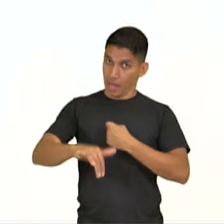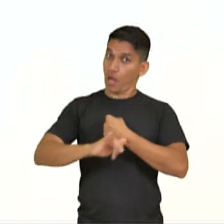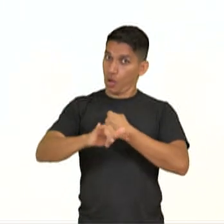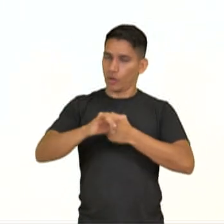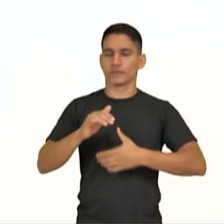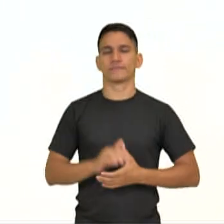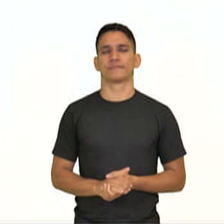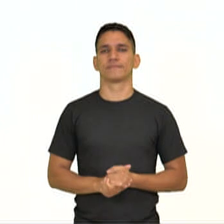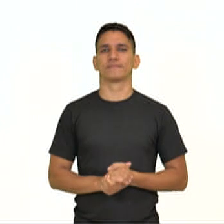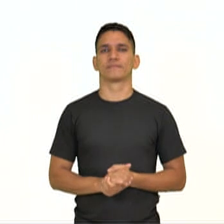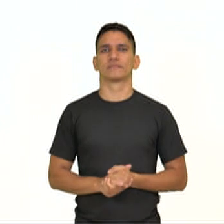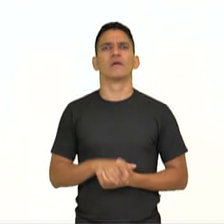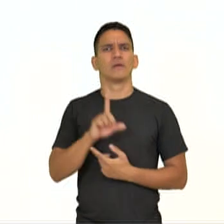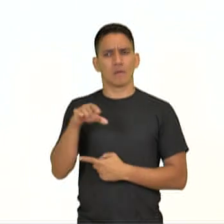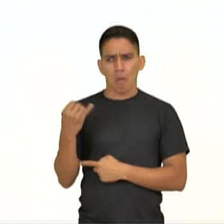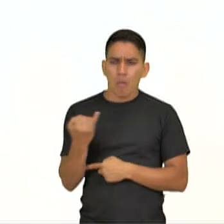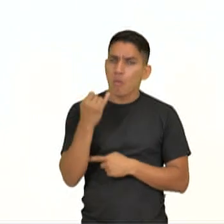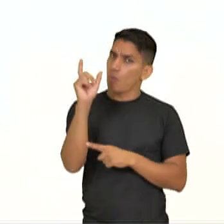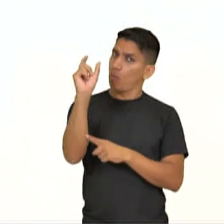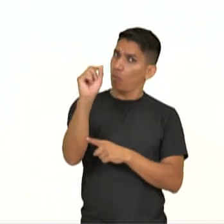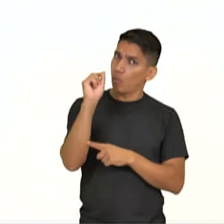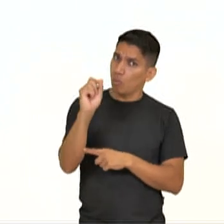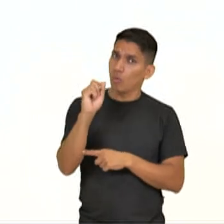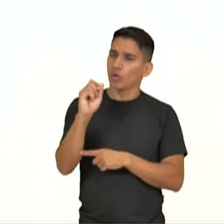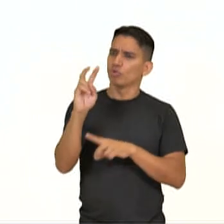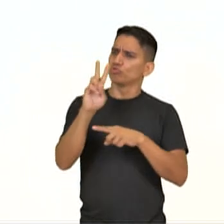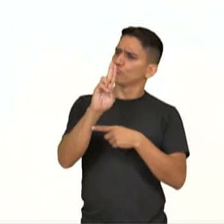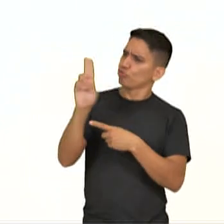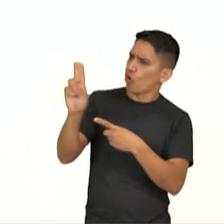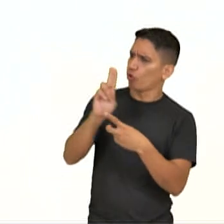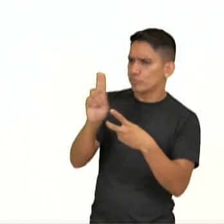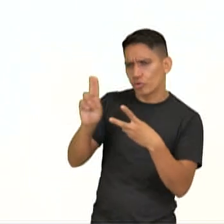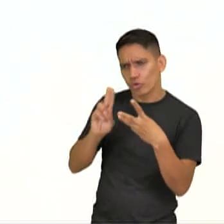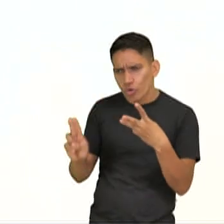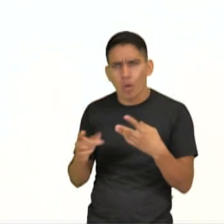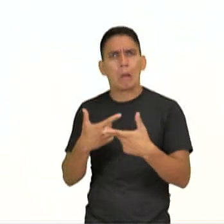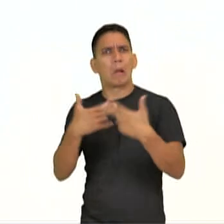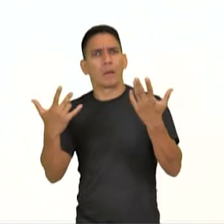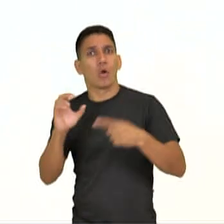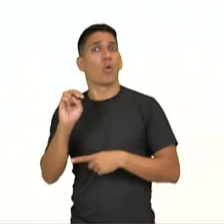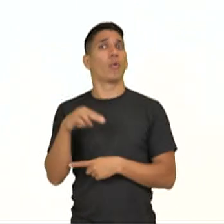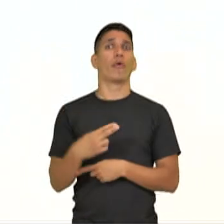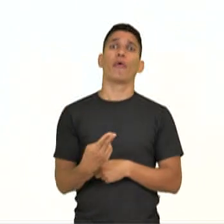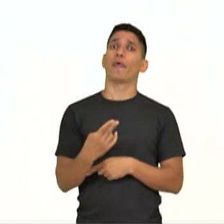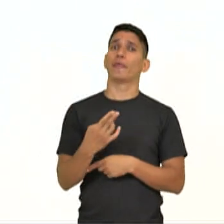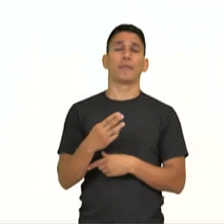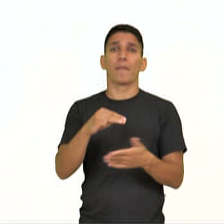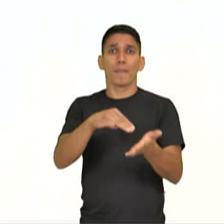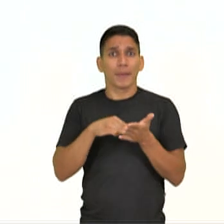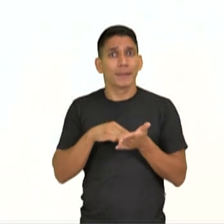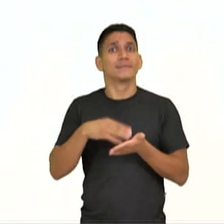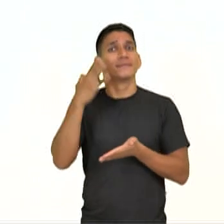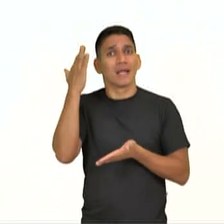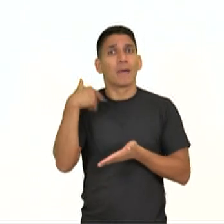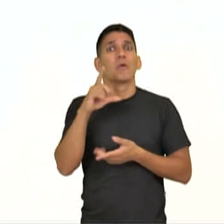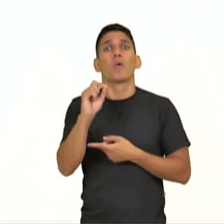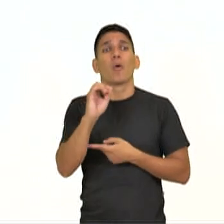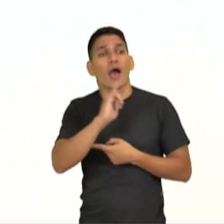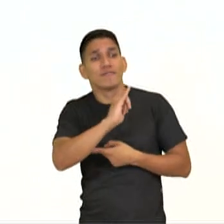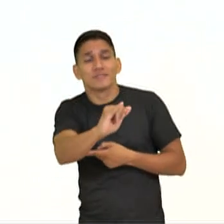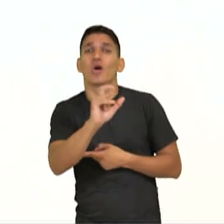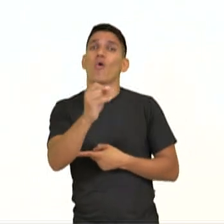né? Então é importante saber o nome das coisas, ou pelo menos saber comunicar o que você